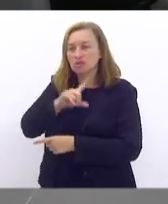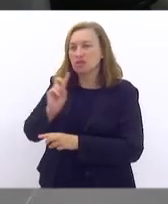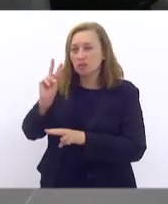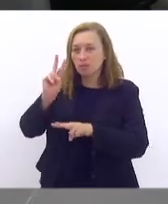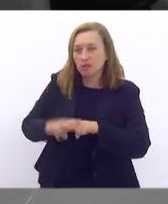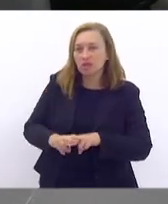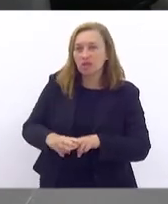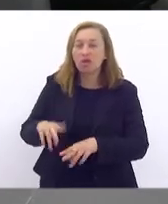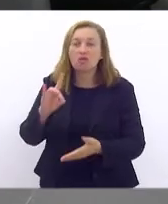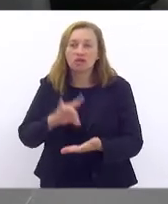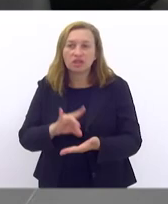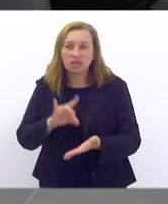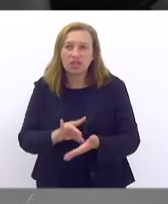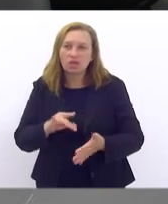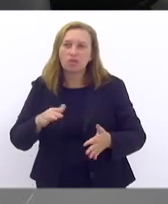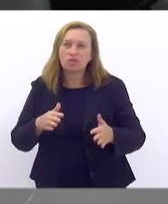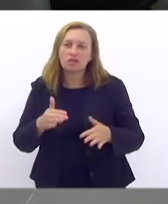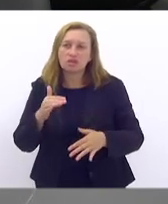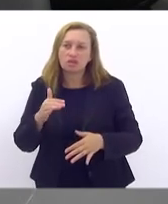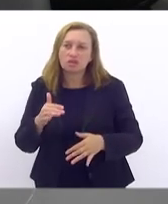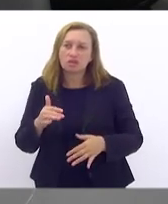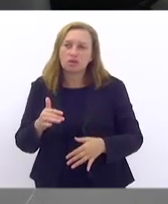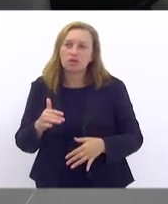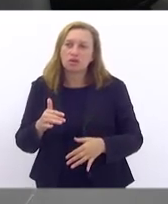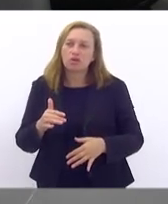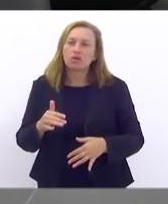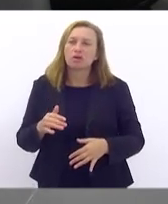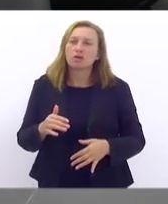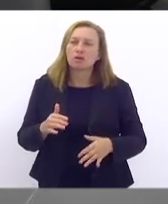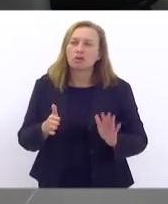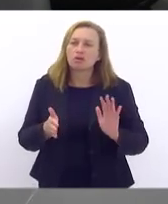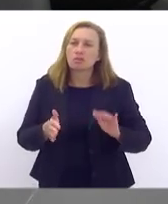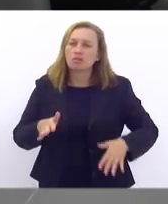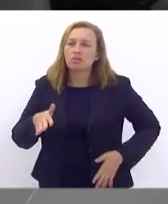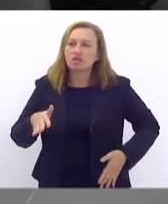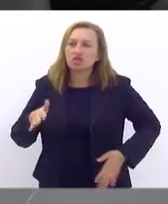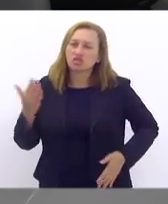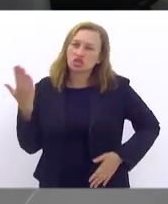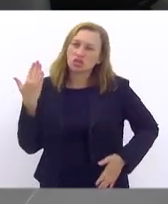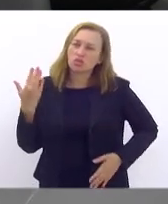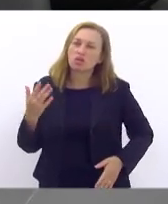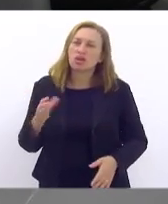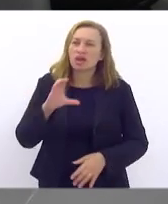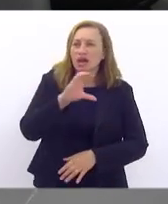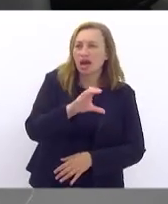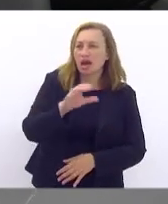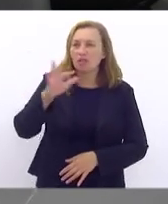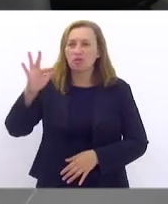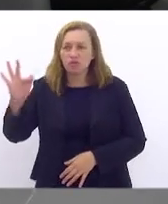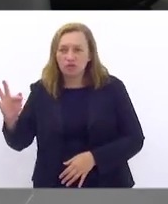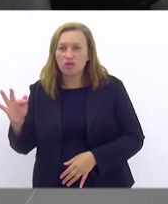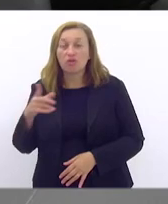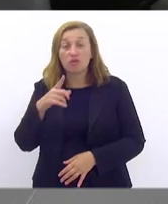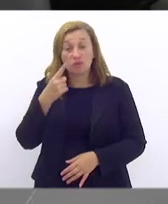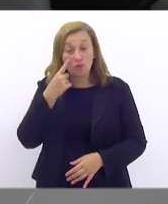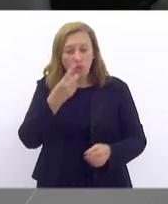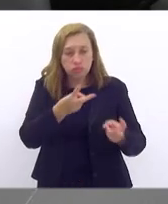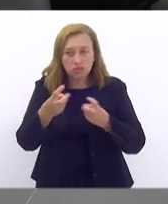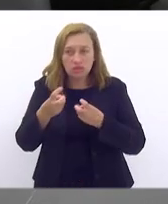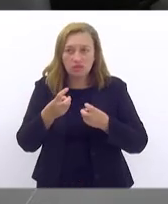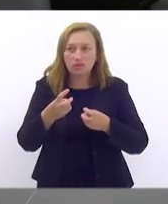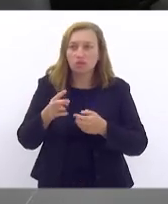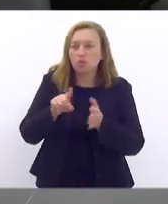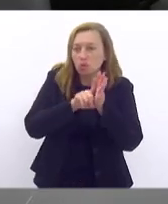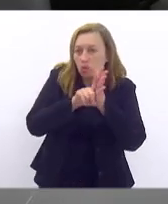verdadeiro criminoso em Cabo Frio, tinha fugido para lá e tal. E aí nós fizemos o exame e, de fato,